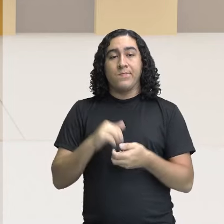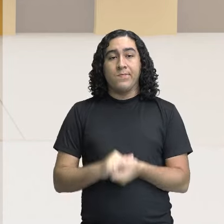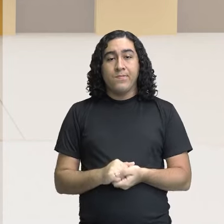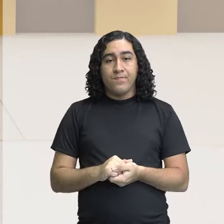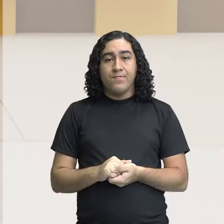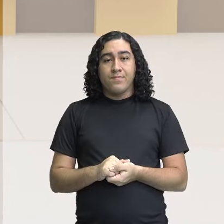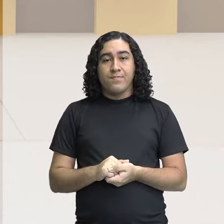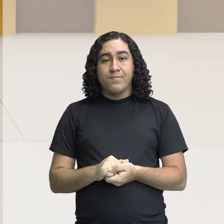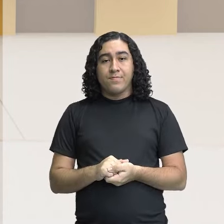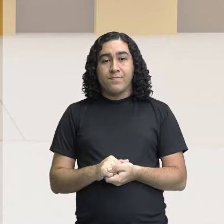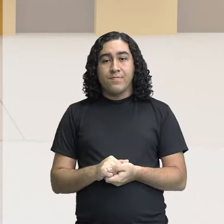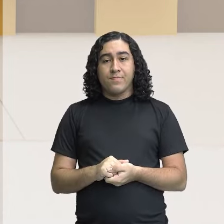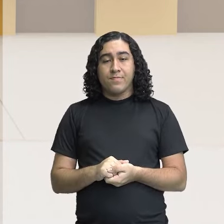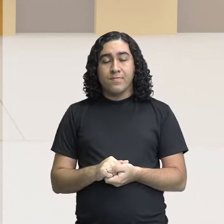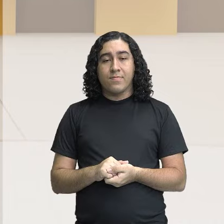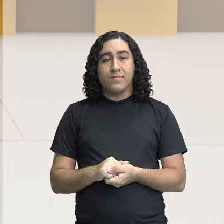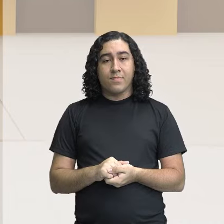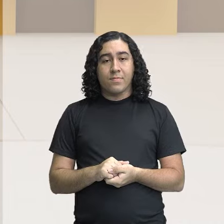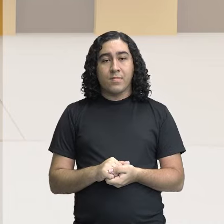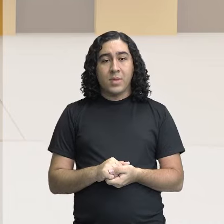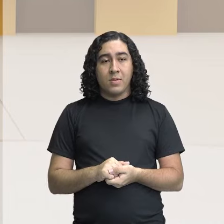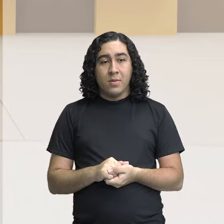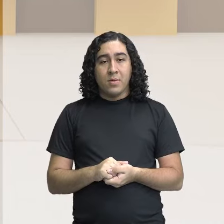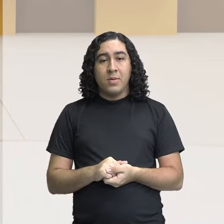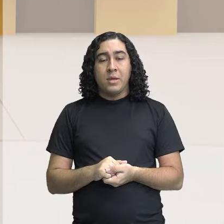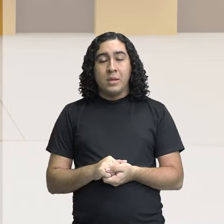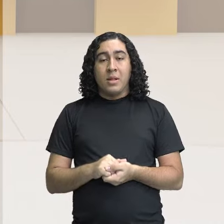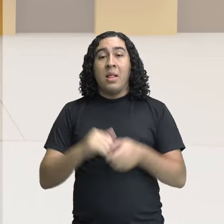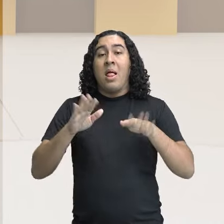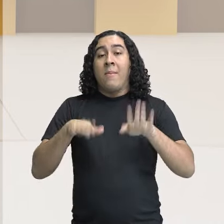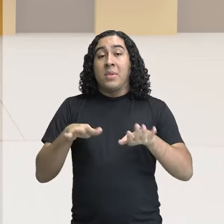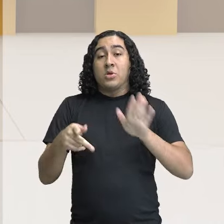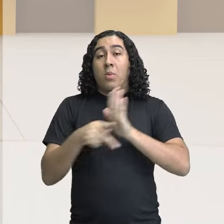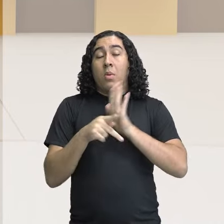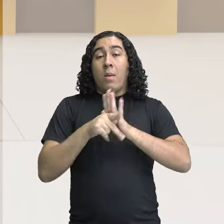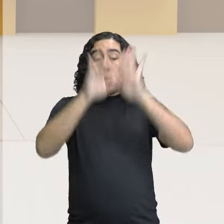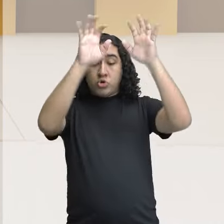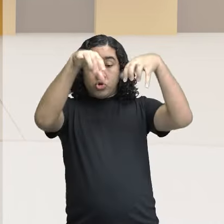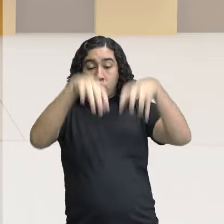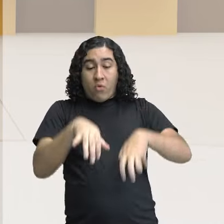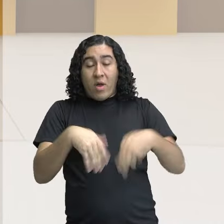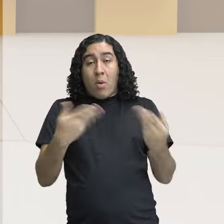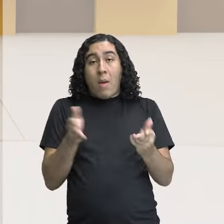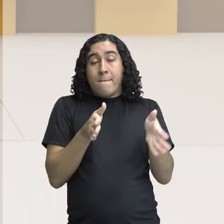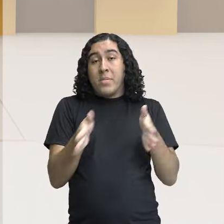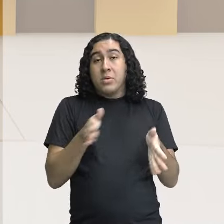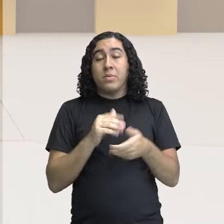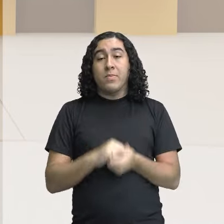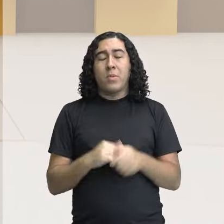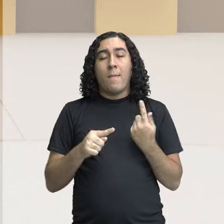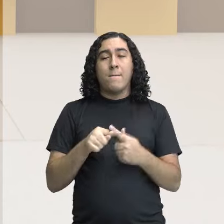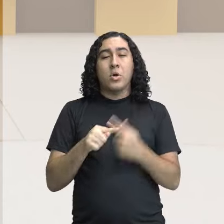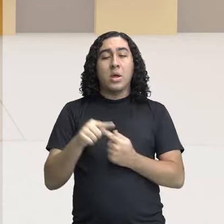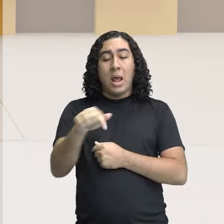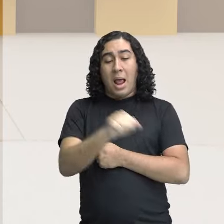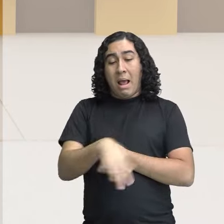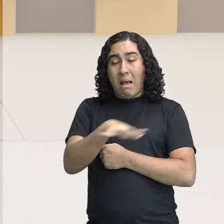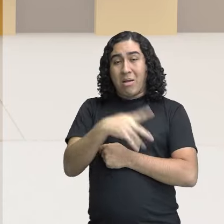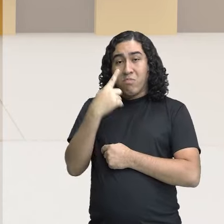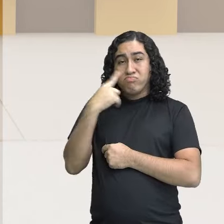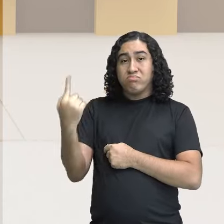que vai ser conhecido aí como sequeiro, que depende exclusivamente da chuva, uma vez que aqui nessa área aí não vai